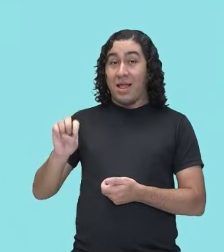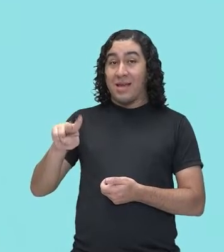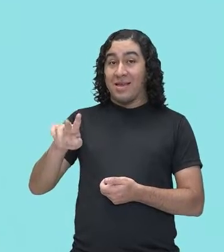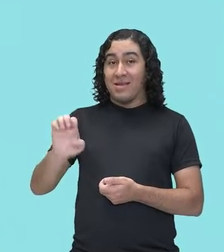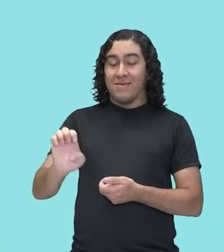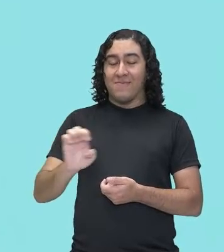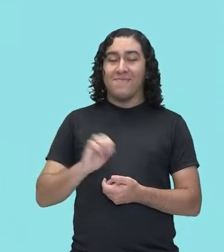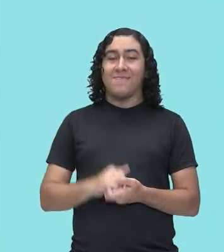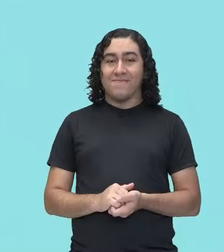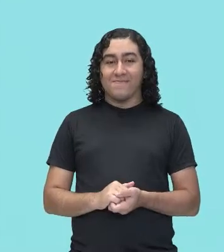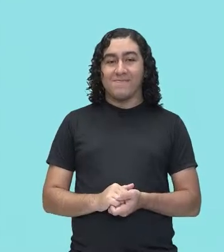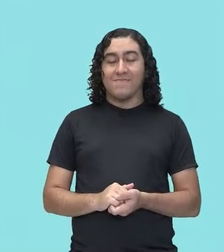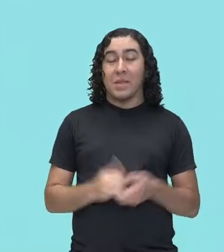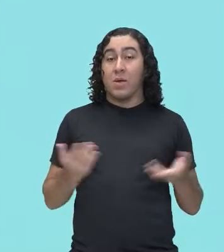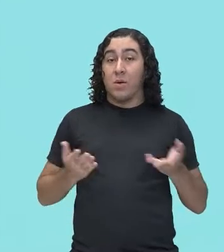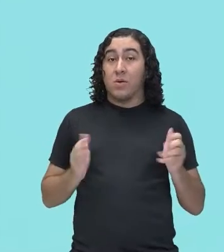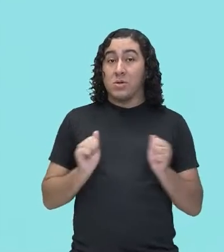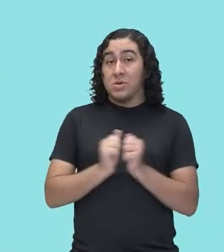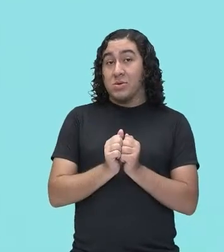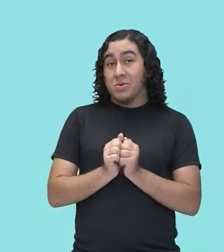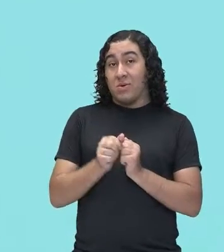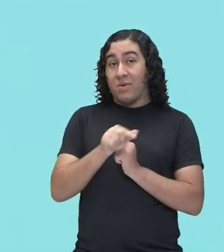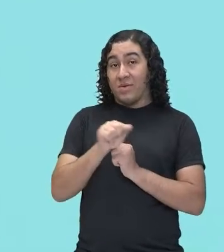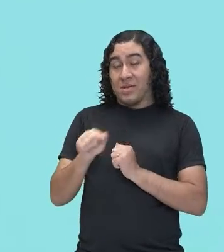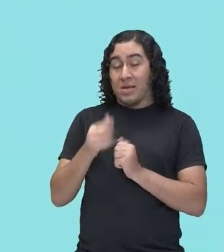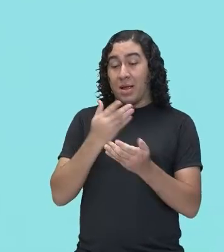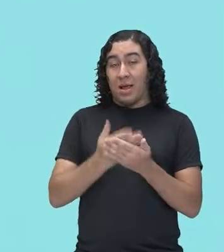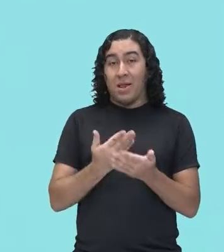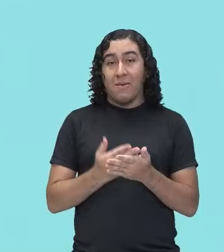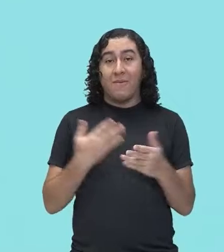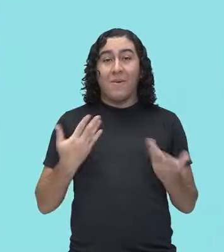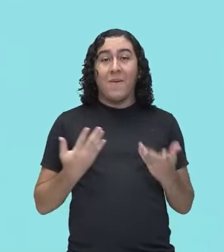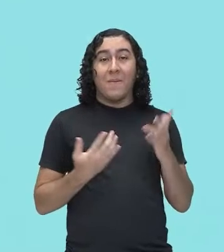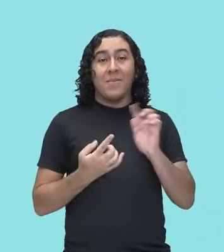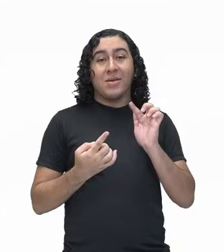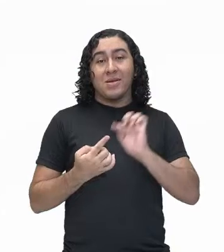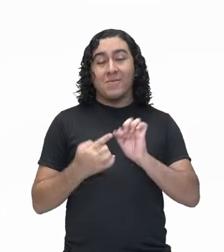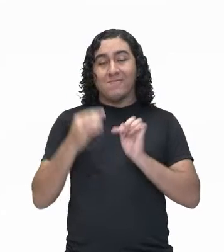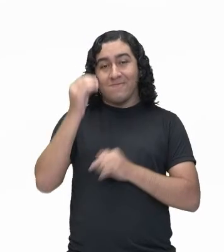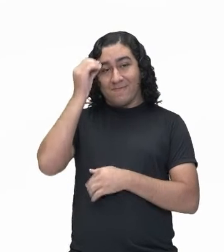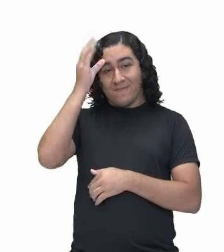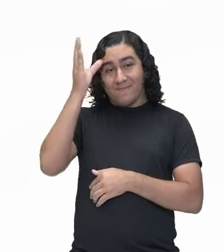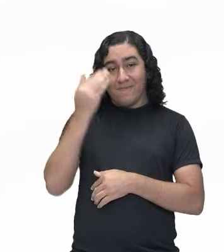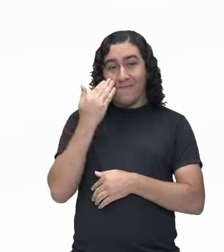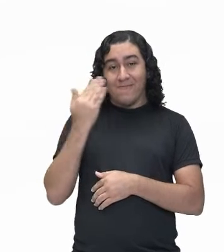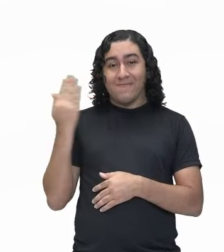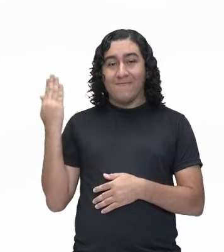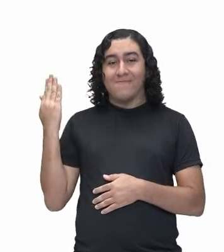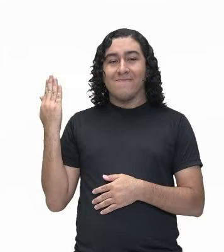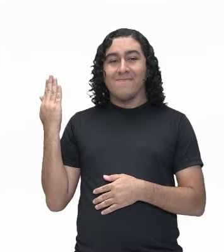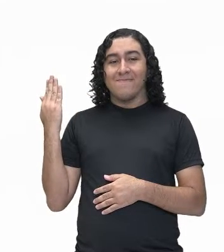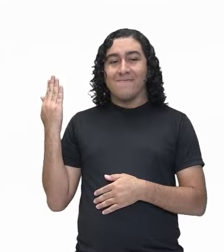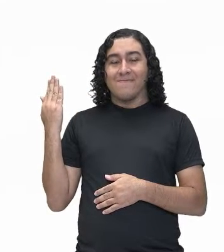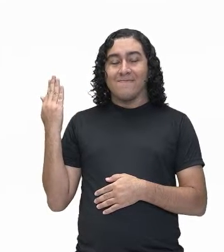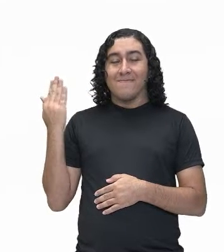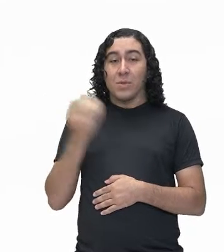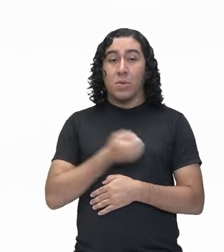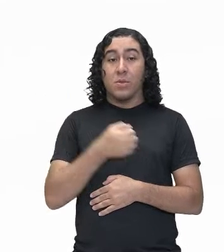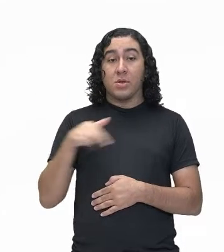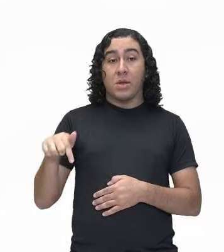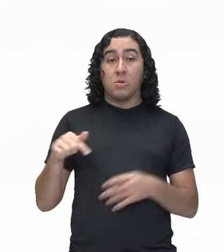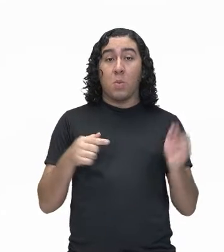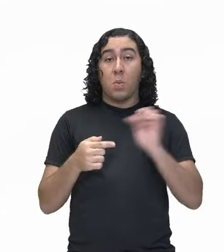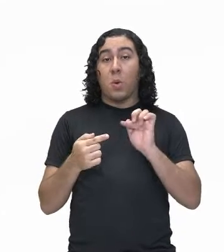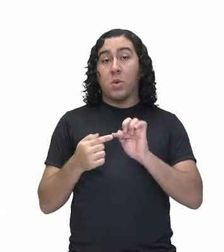vou acompanhá-los nesta aula que tem como objeto de conhecimento. Nossa aula é a 7, o objeto